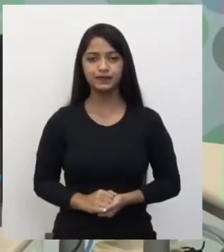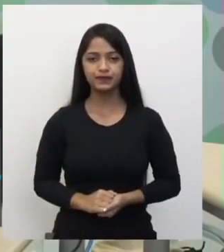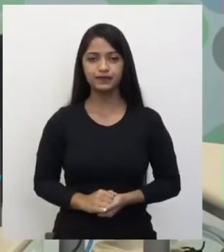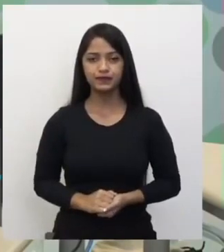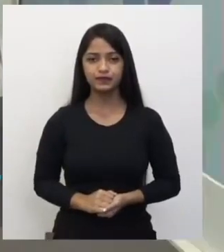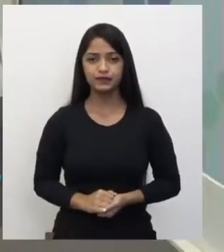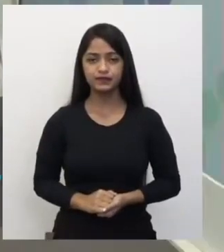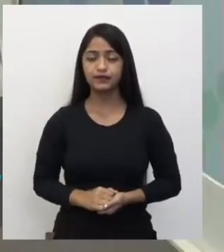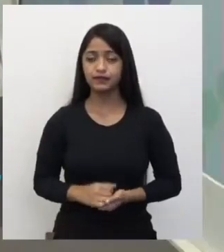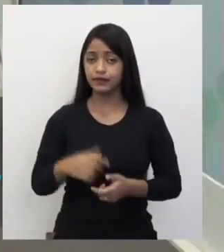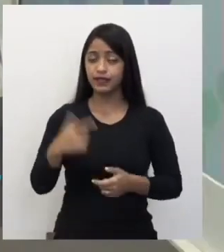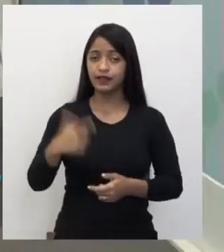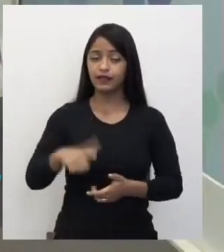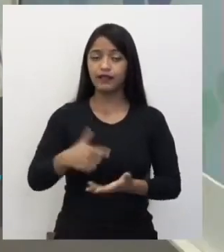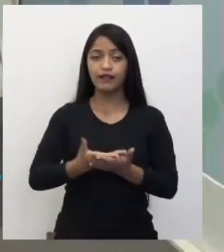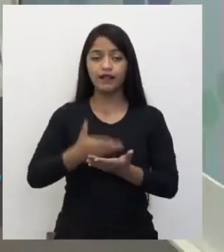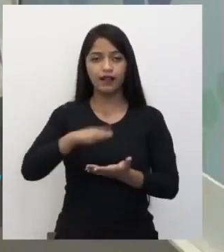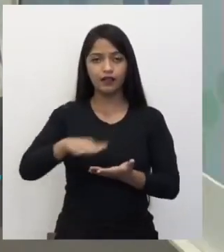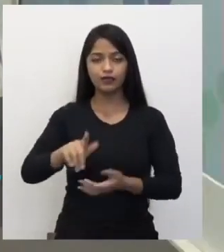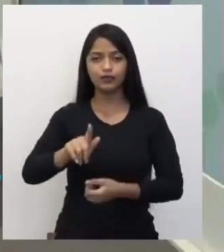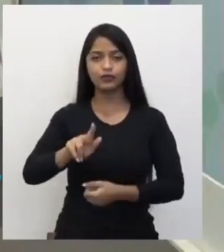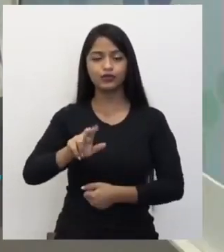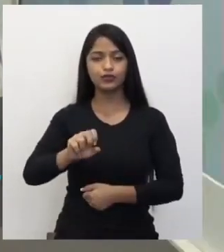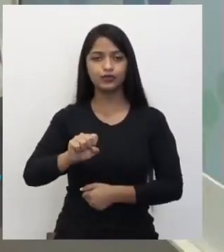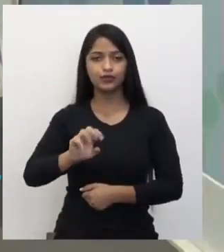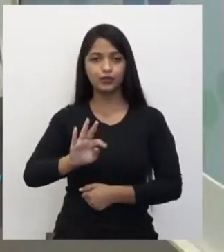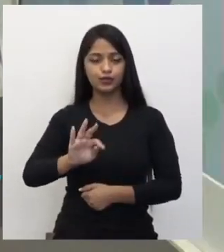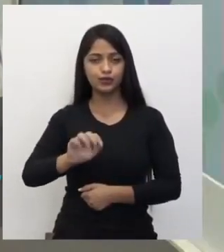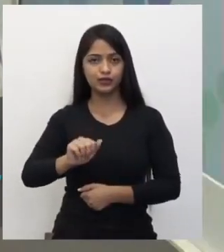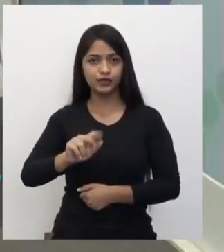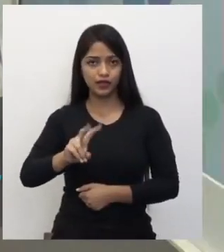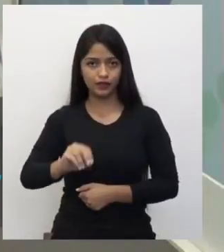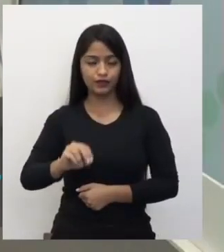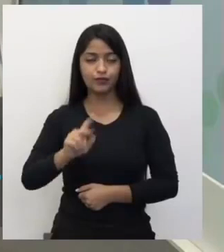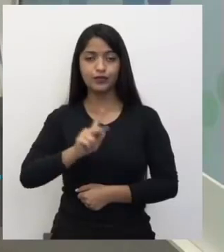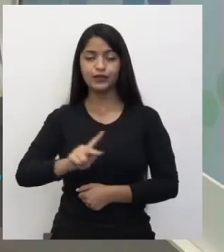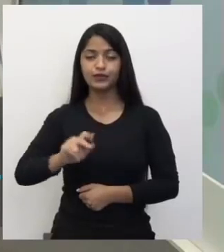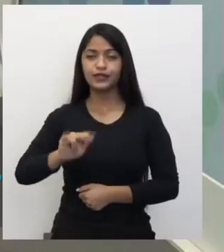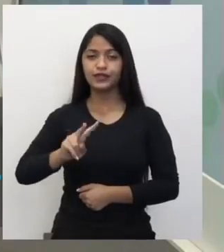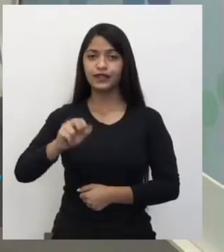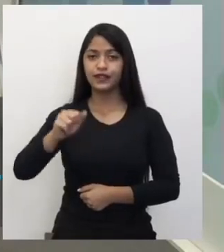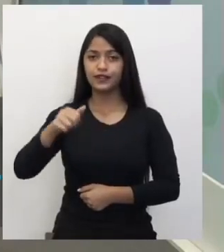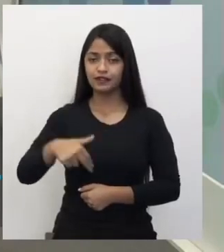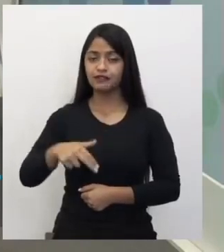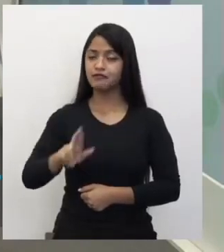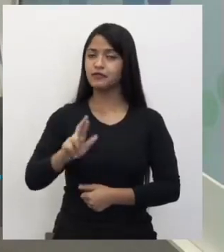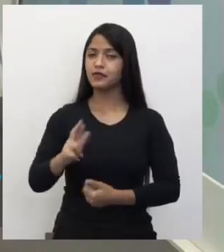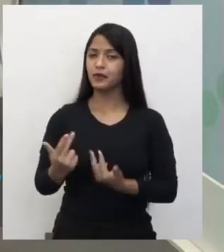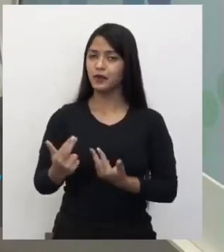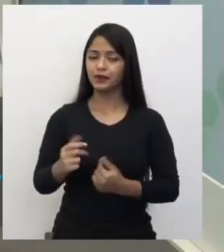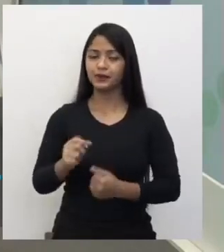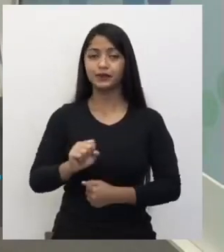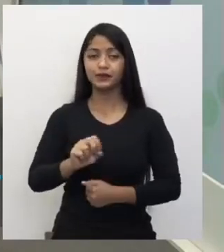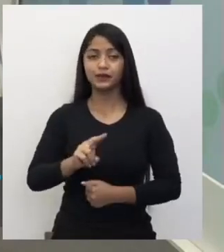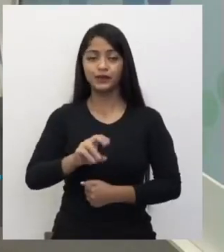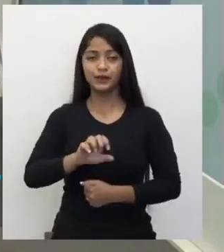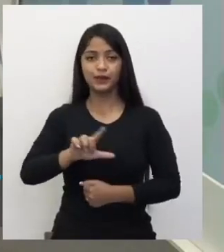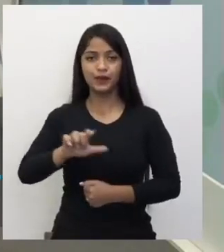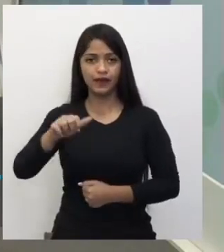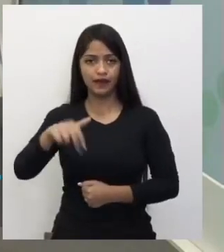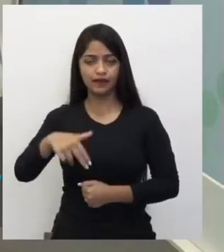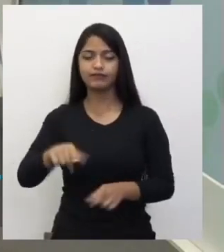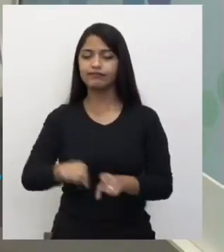O aluno Gustavo também disse que não deu opinião. Pro Ivan. A aluna Suelen, sim, o jornalista não deu, da